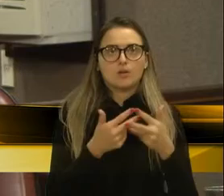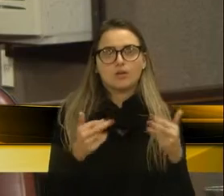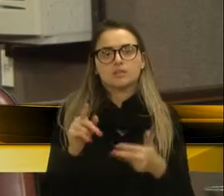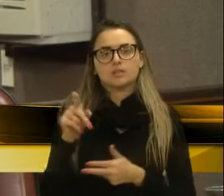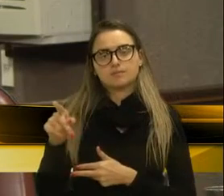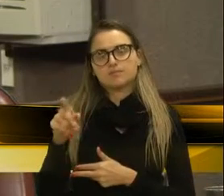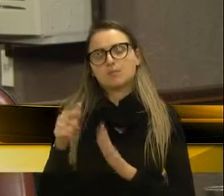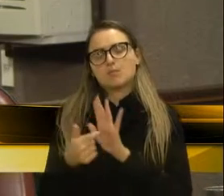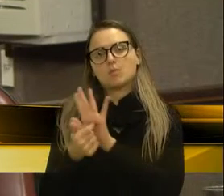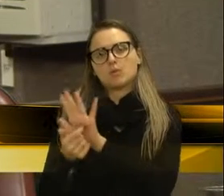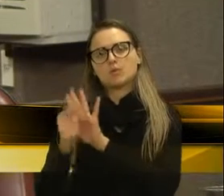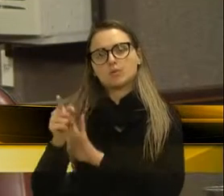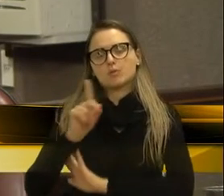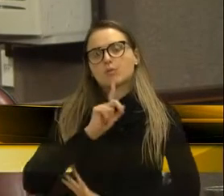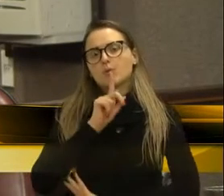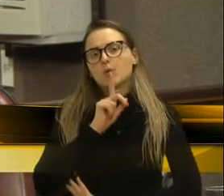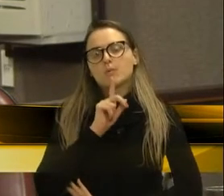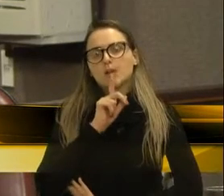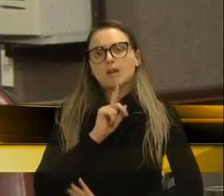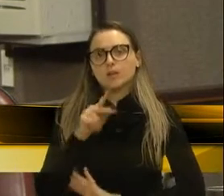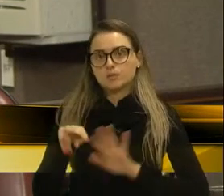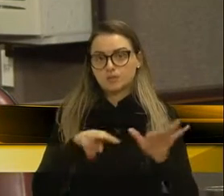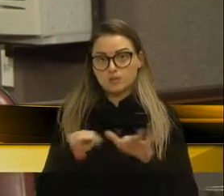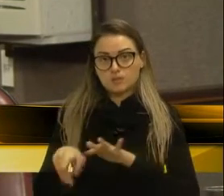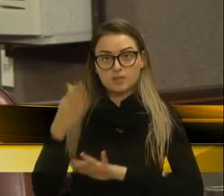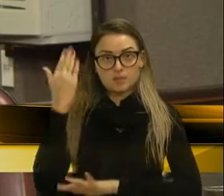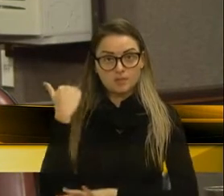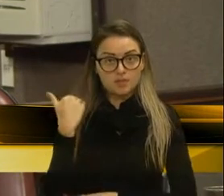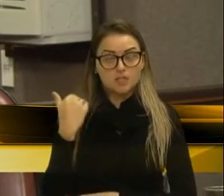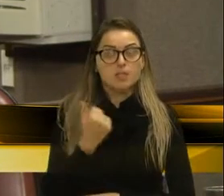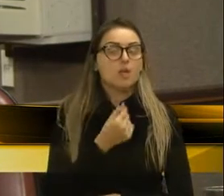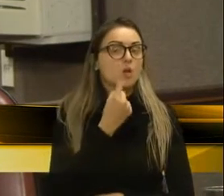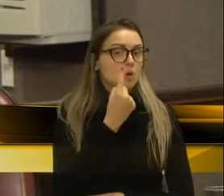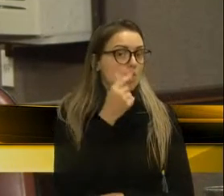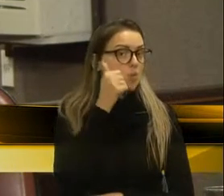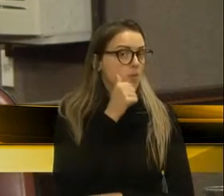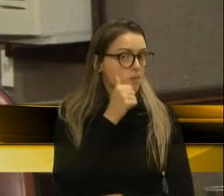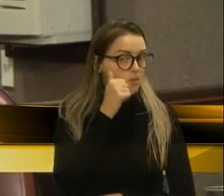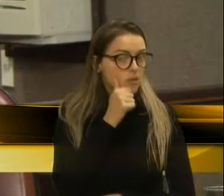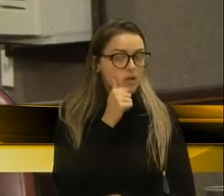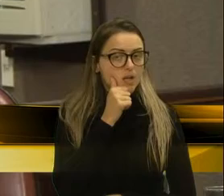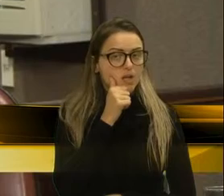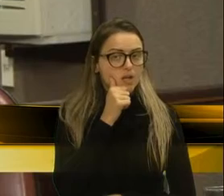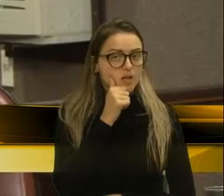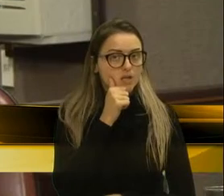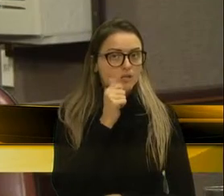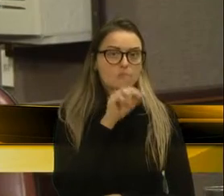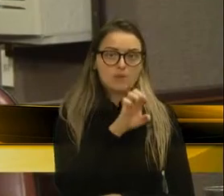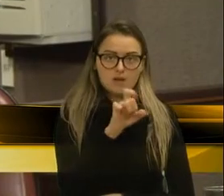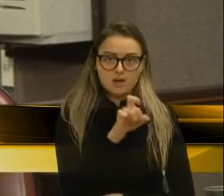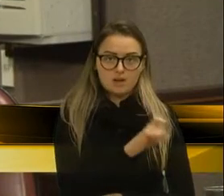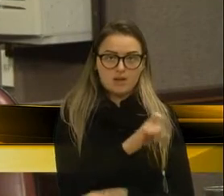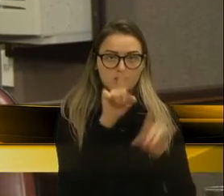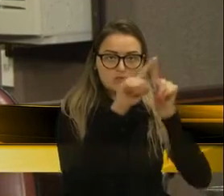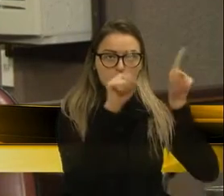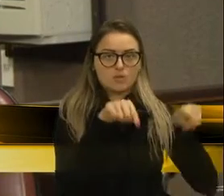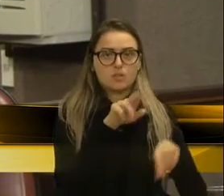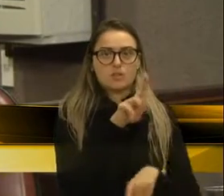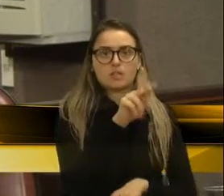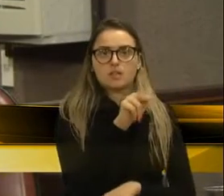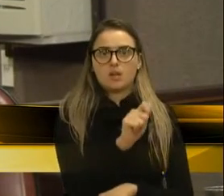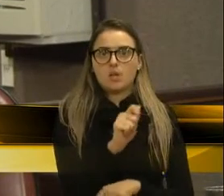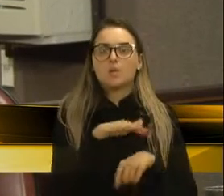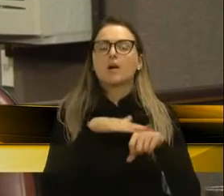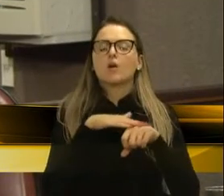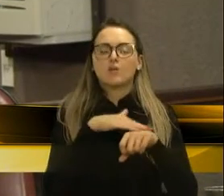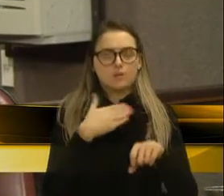para o vereador Alberto Meneguzzi, semana passada, uma mulher, vereador Alberto, uma ex-servidora da UPA, ela veio comunicar comigo